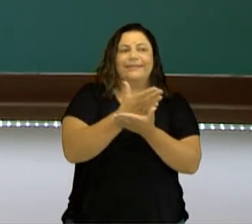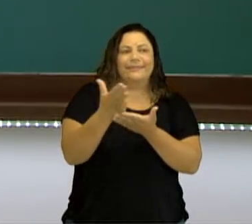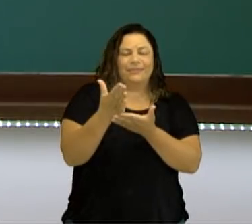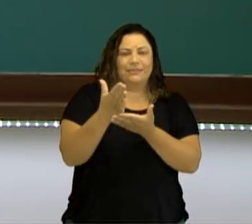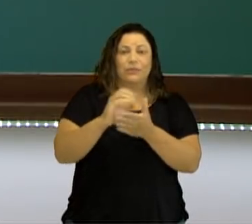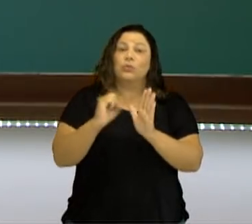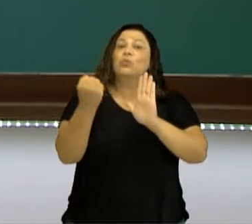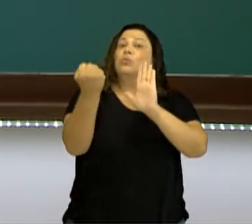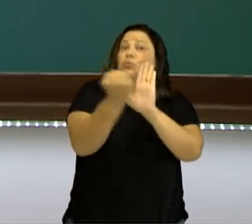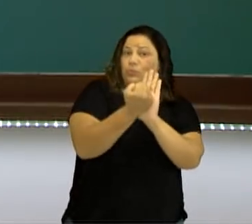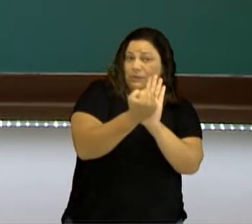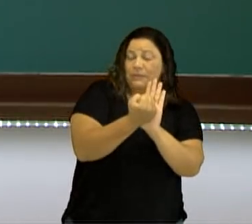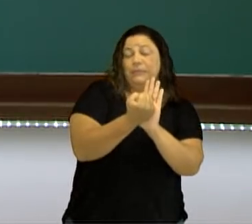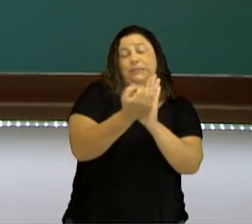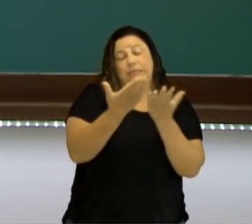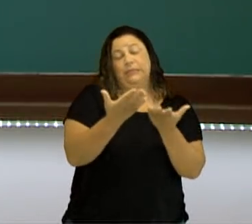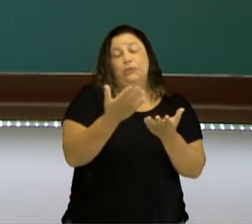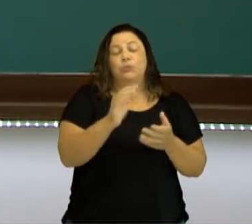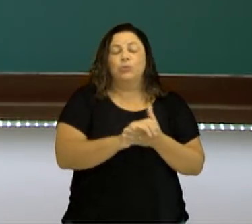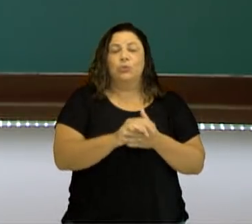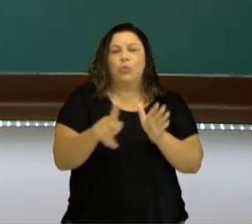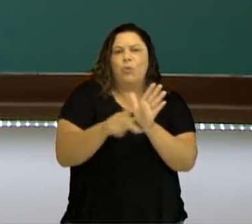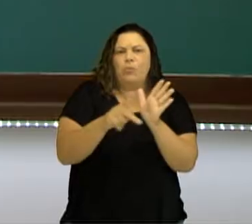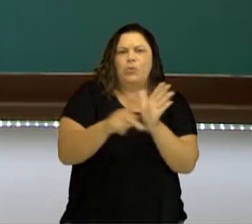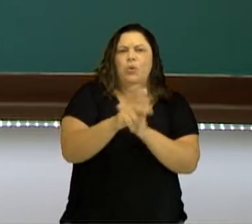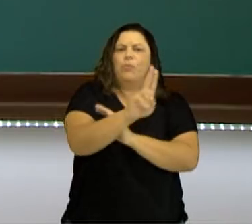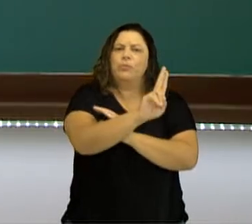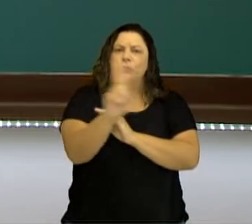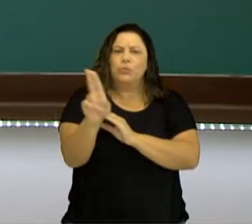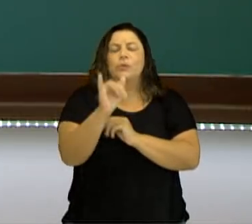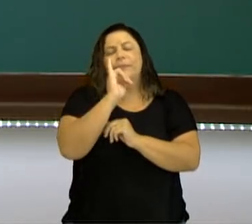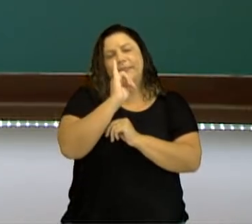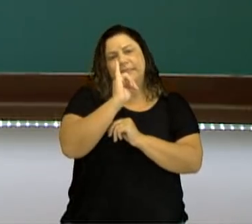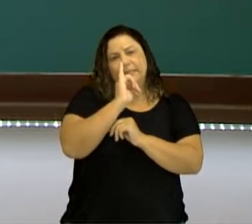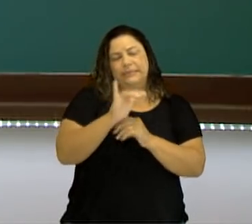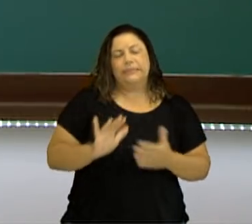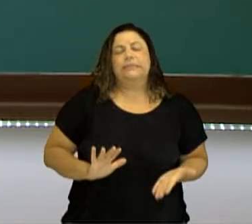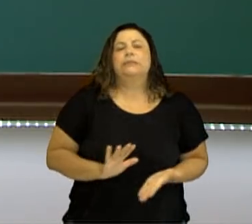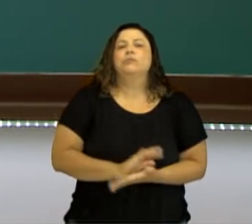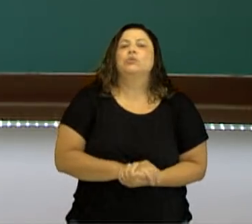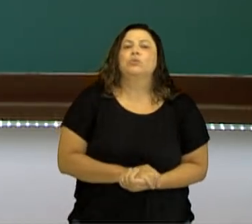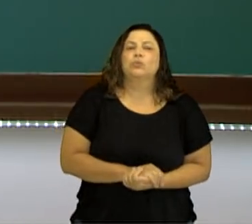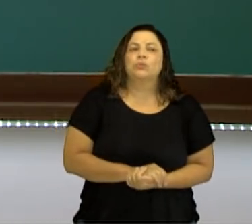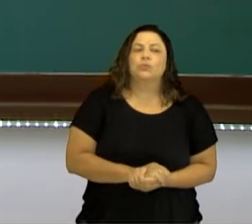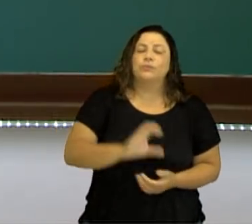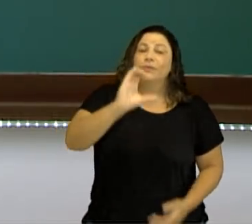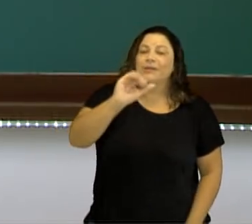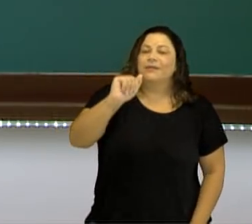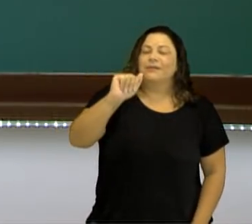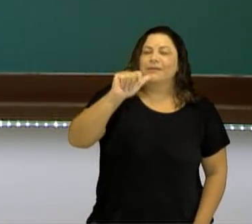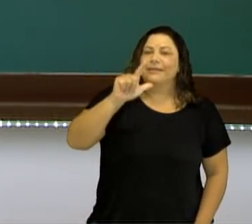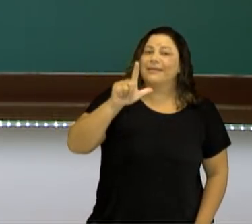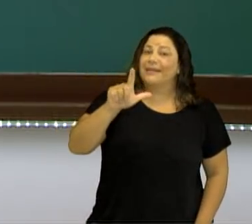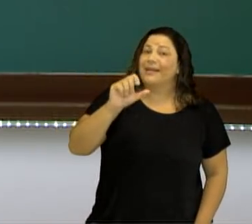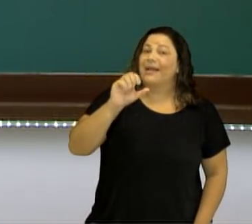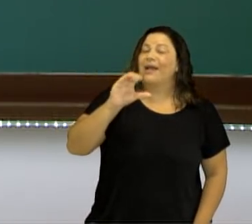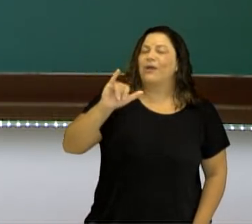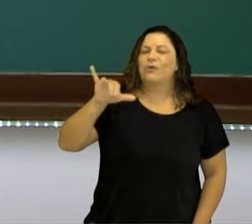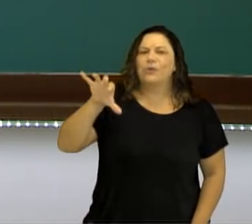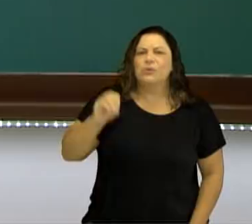seu símbolo com as iniciais do seu próprio nome, que é o caso, por exemplo, do cálcio, do